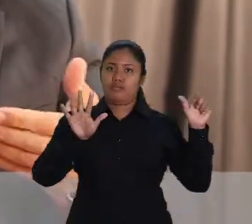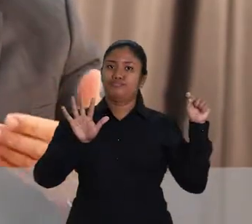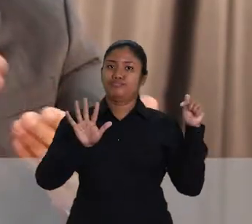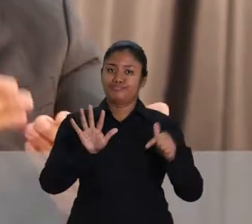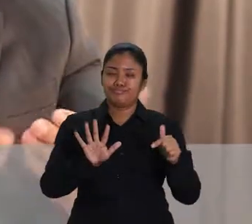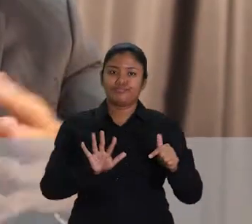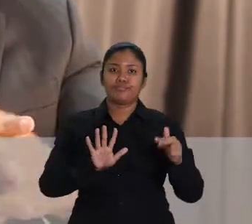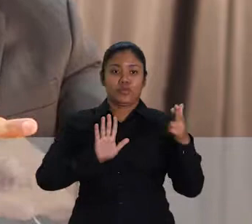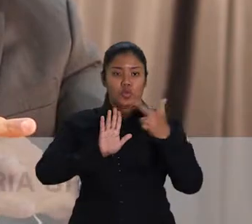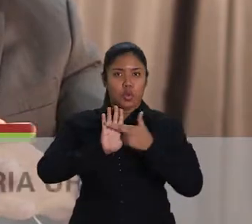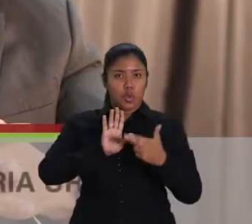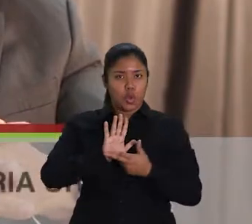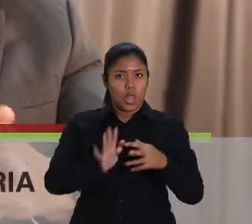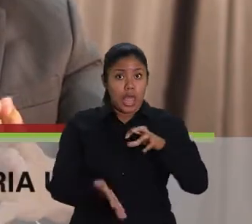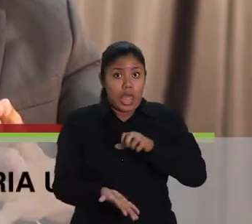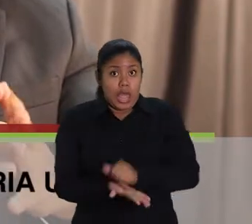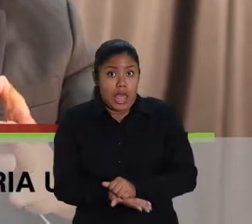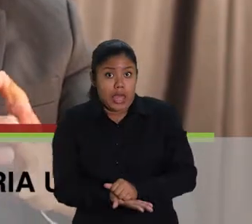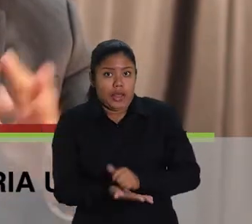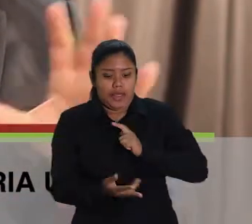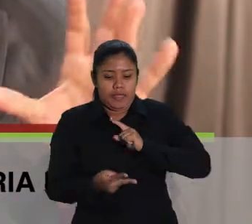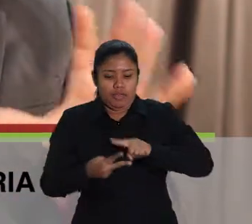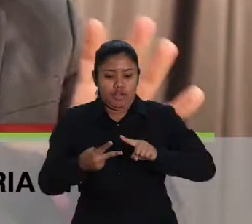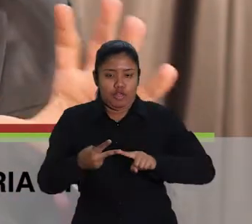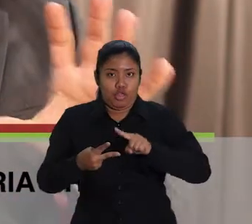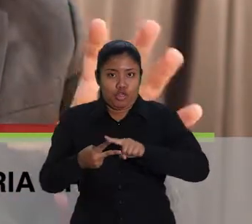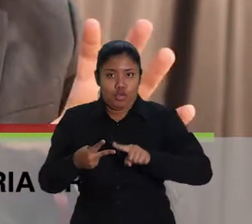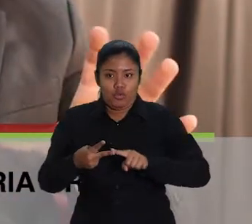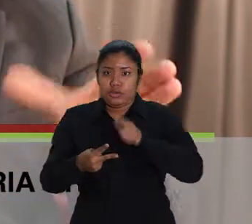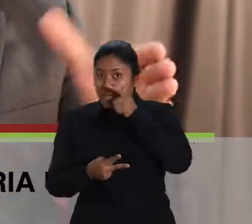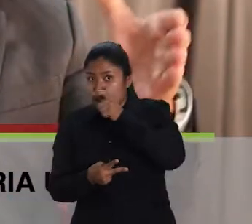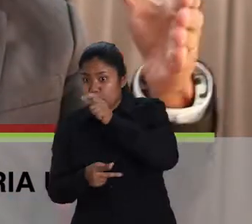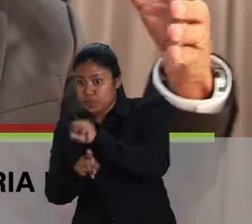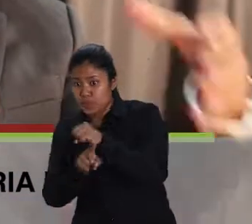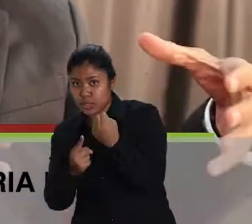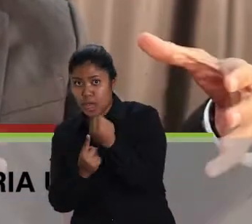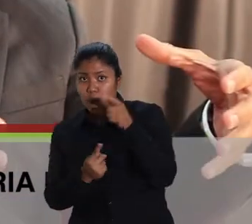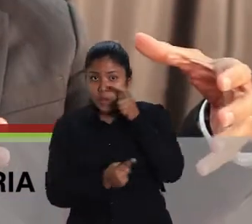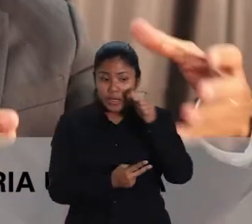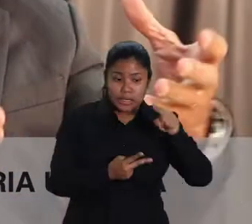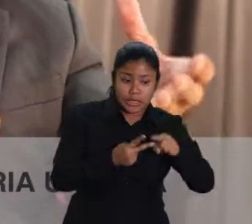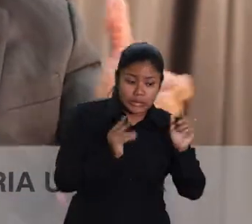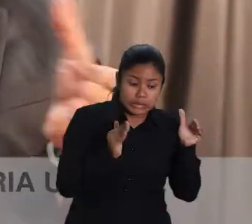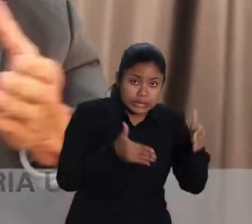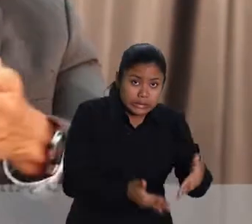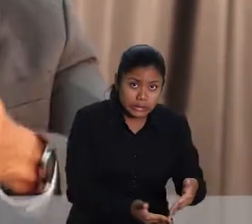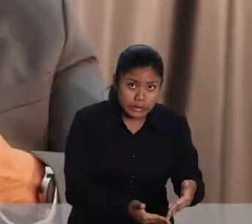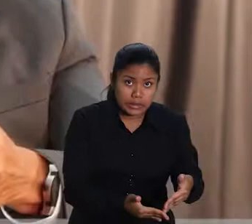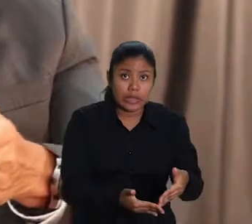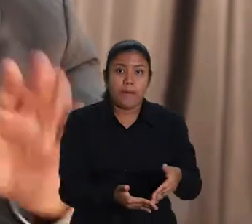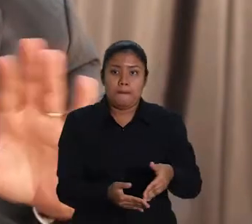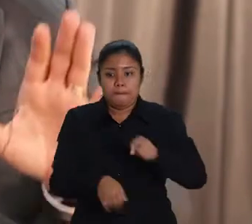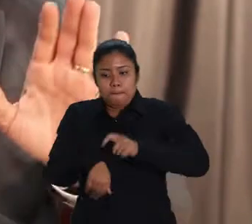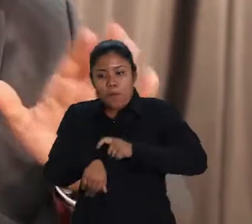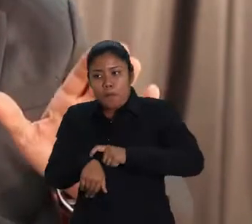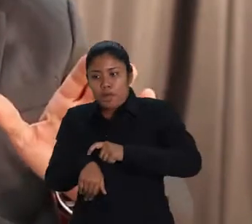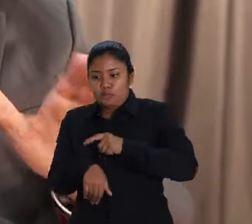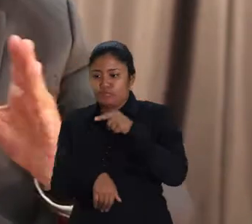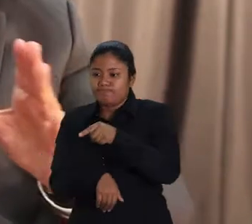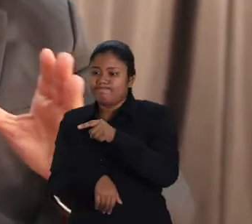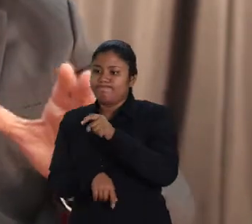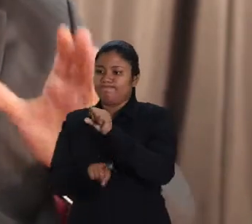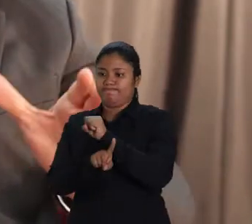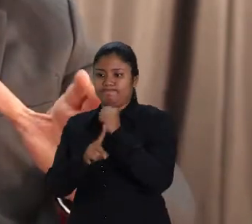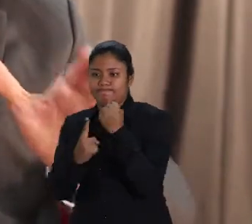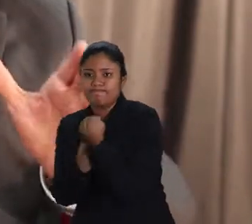evoluiu em relação à lei anterior porque como regulação fundiária dividida entre inter e social e interesse específico ela diz o